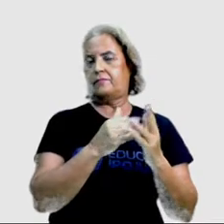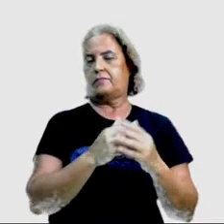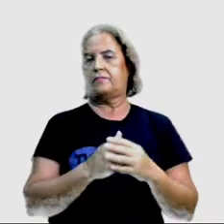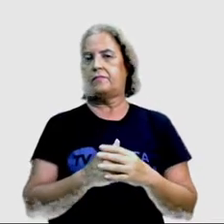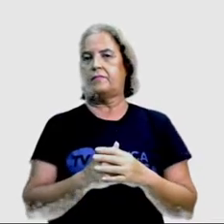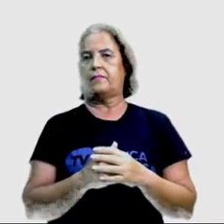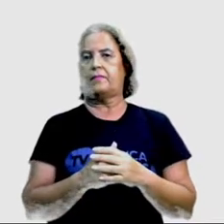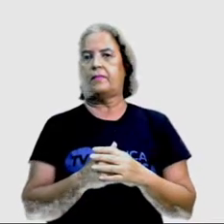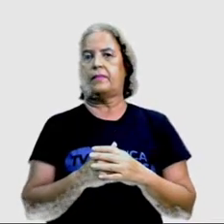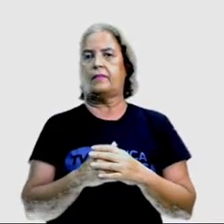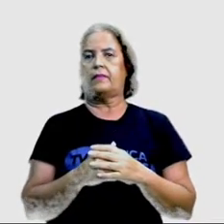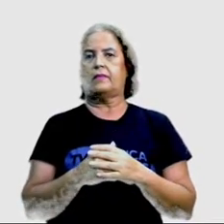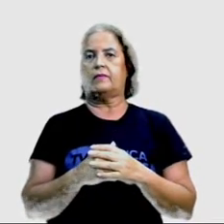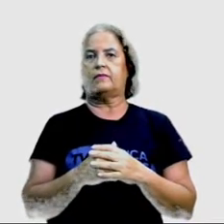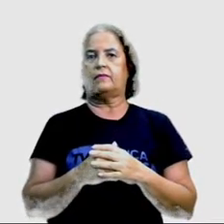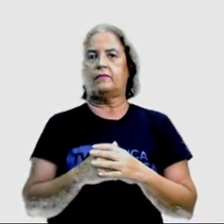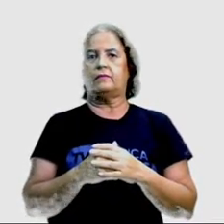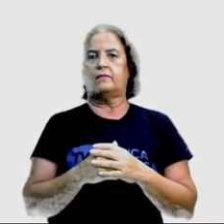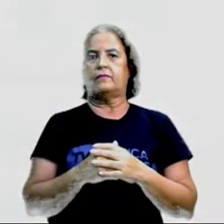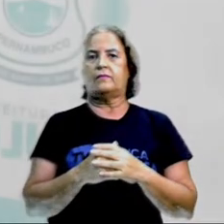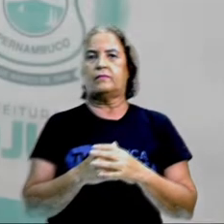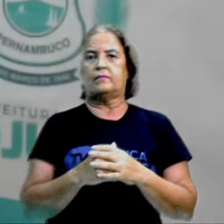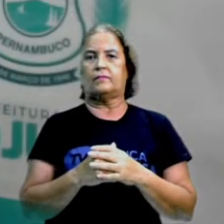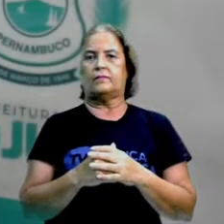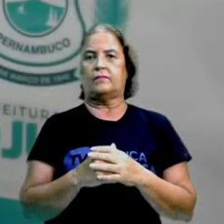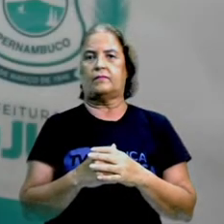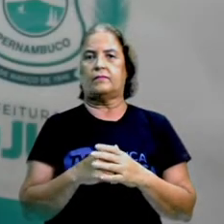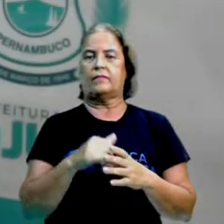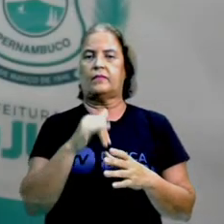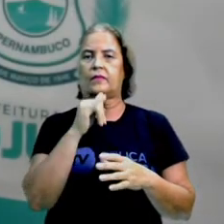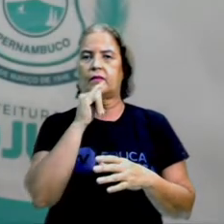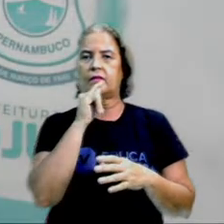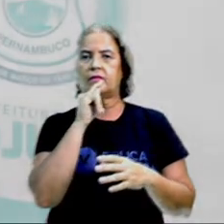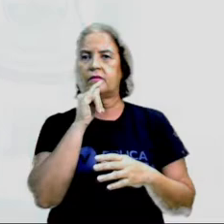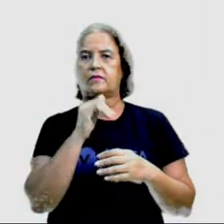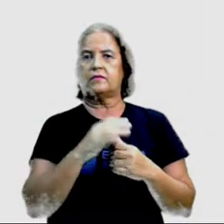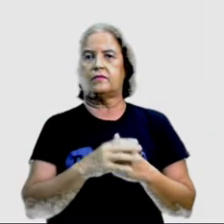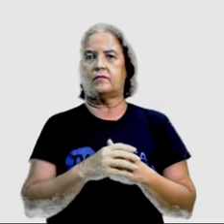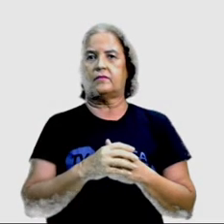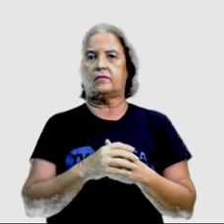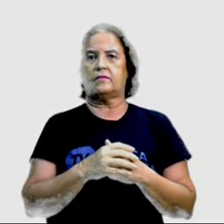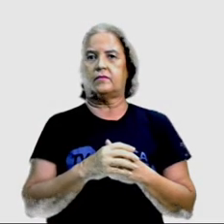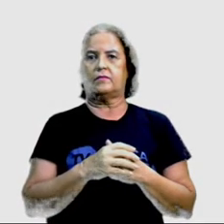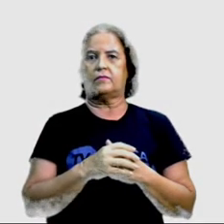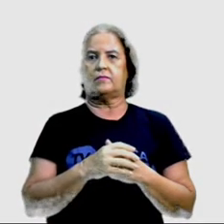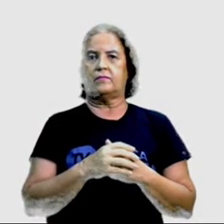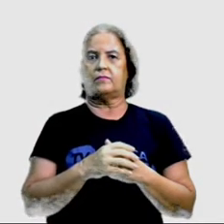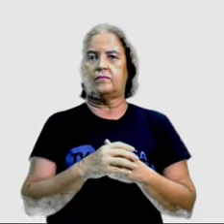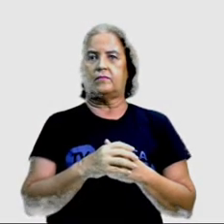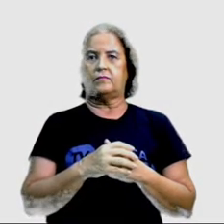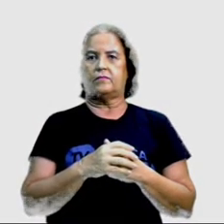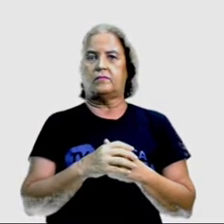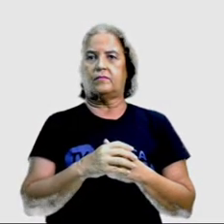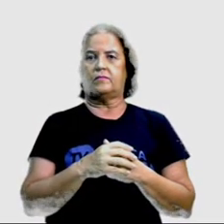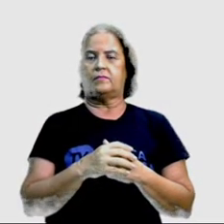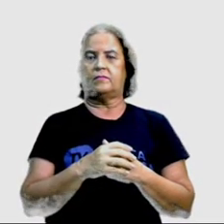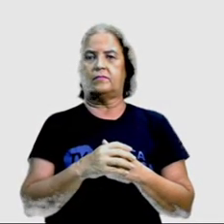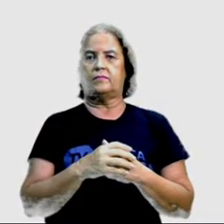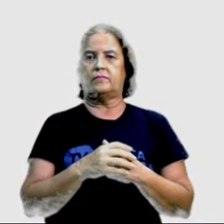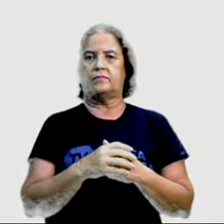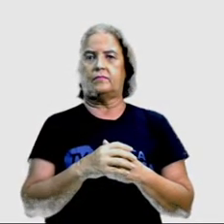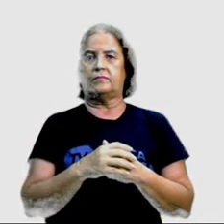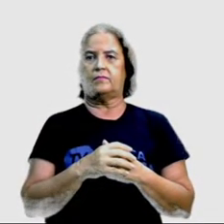bigger than e fatter than. Exemplo, temos aqui. My bedroom is bigger than